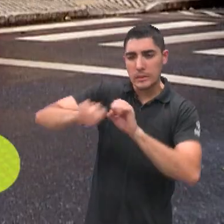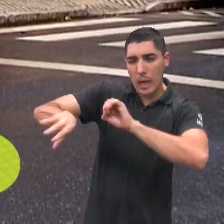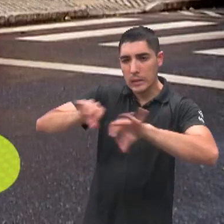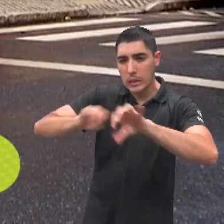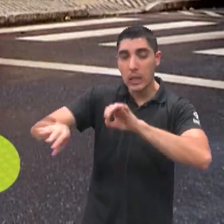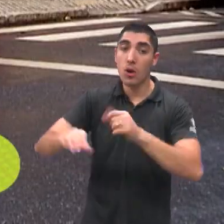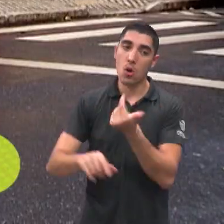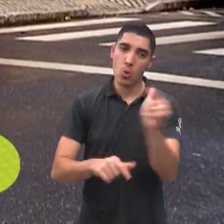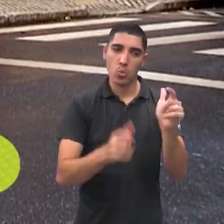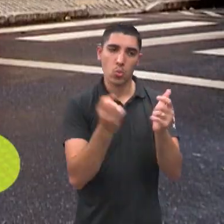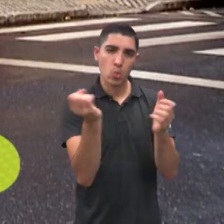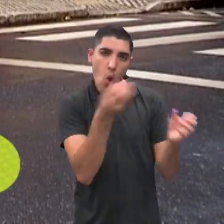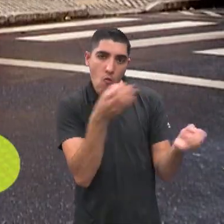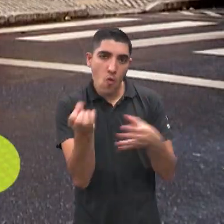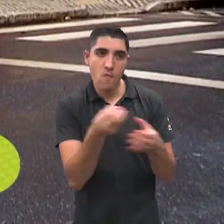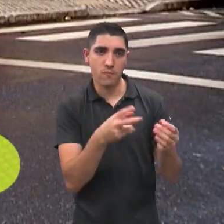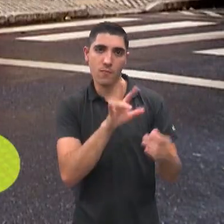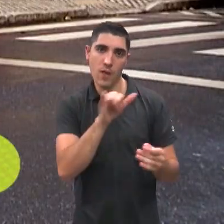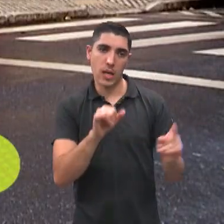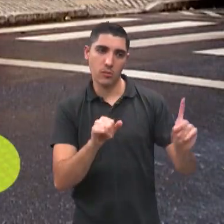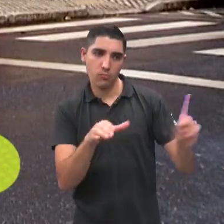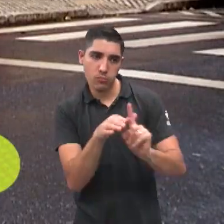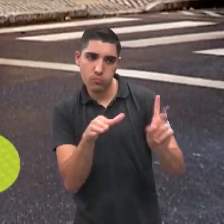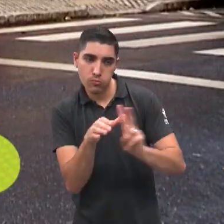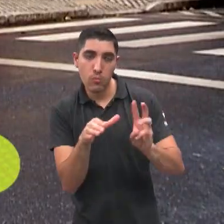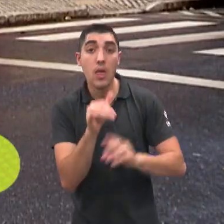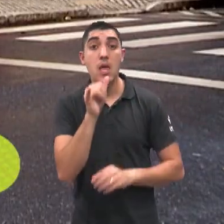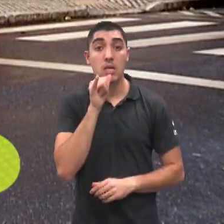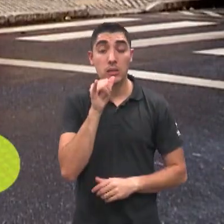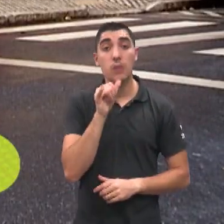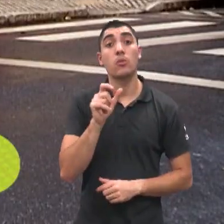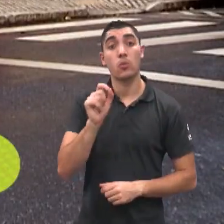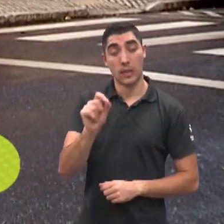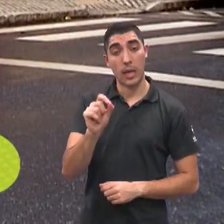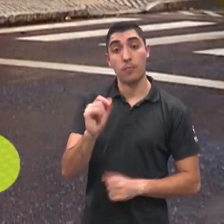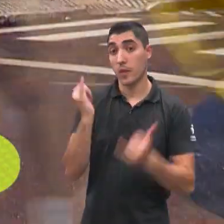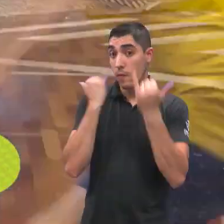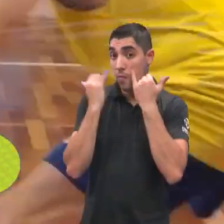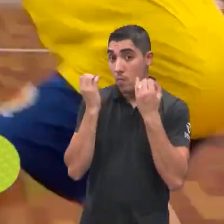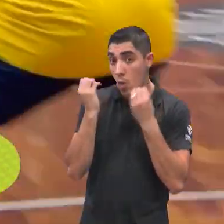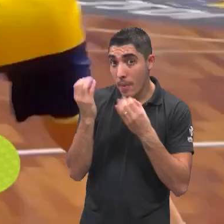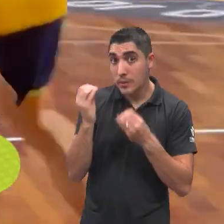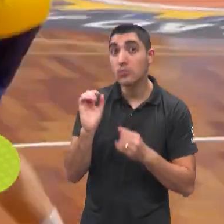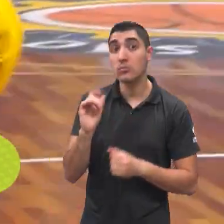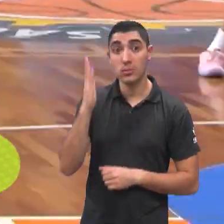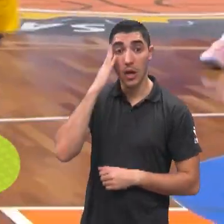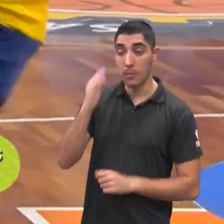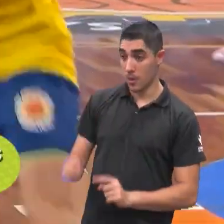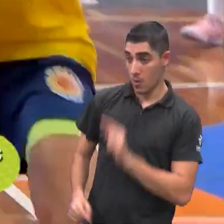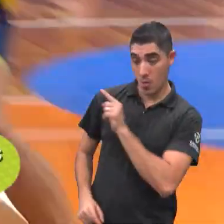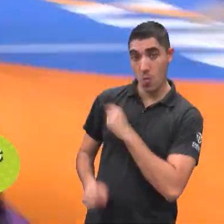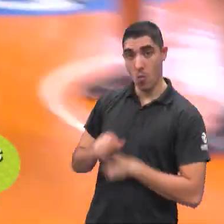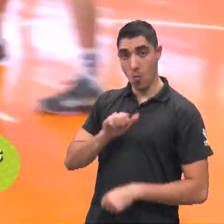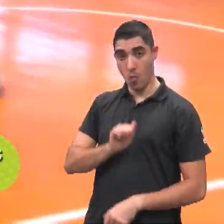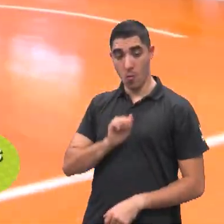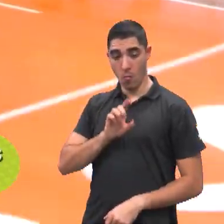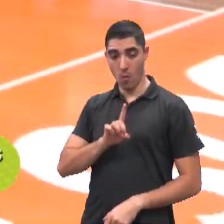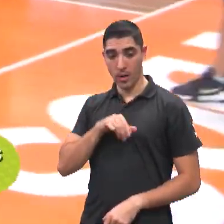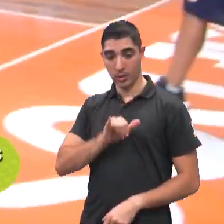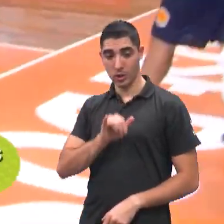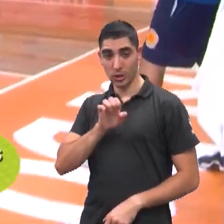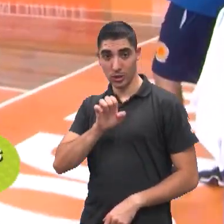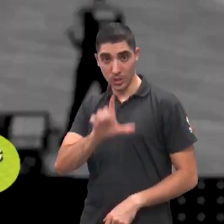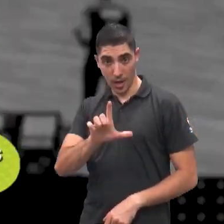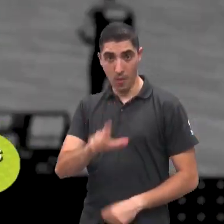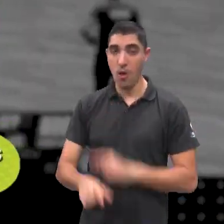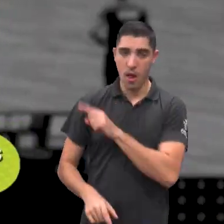o time da próxima temporada. A gente destaca por aqui que a gente tem as informações de que o Adiel, que é ala armador,